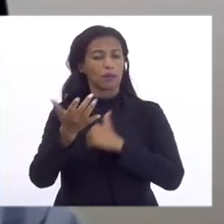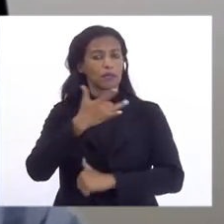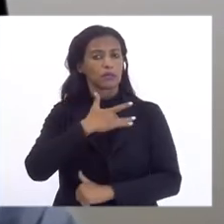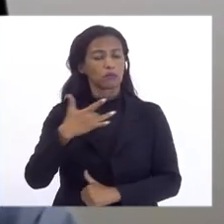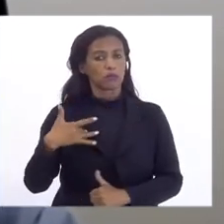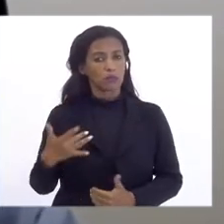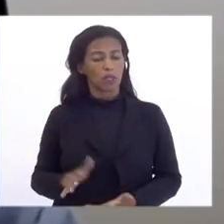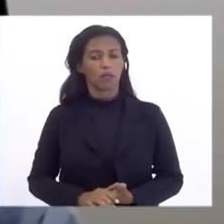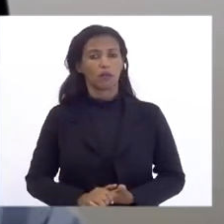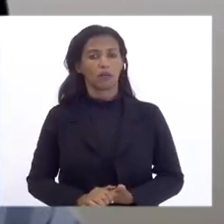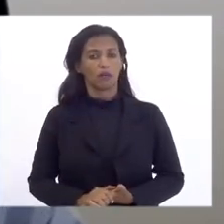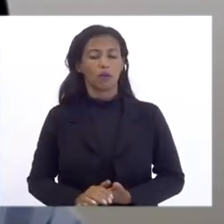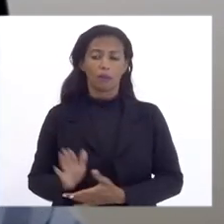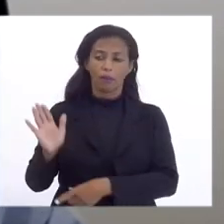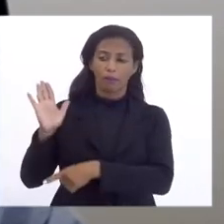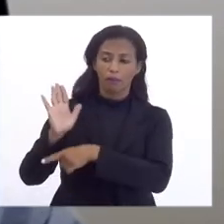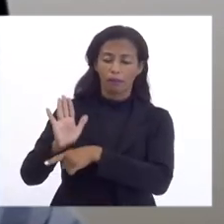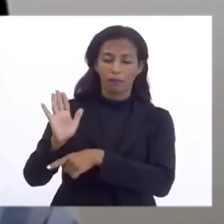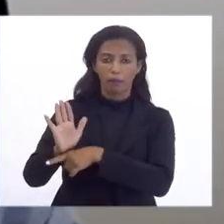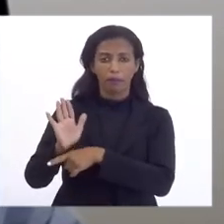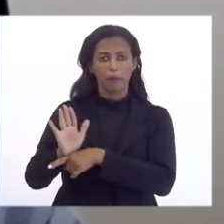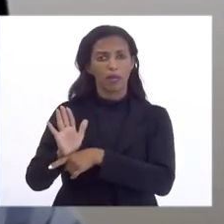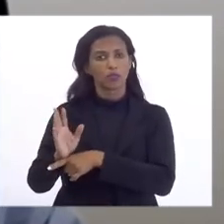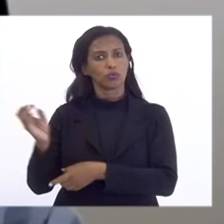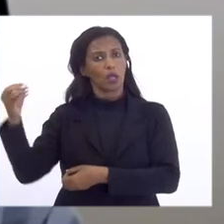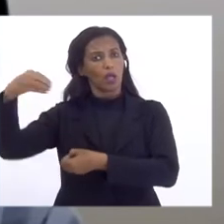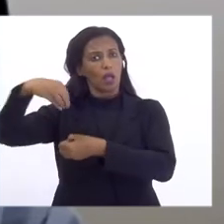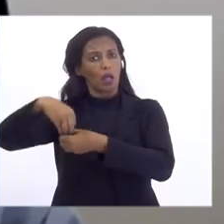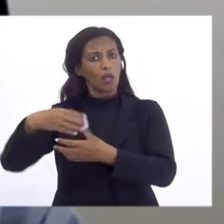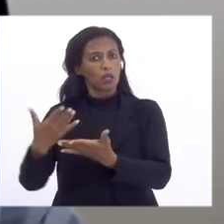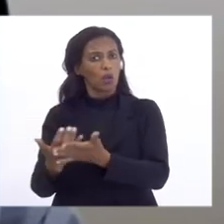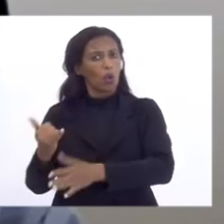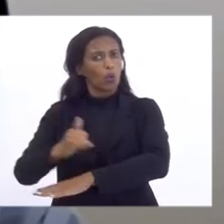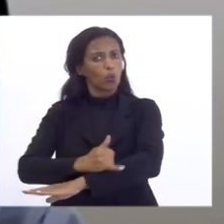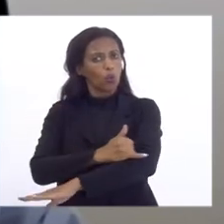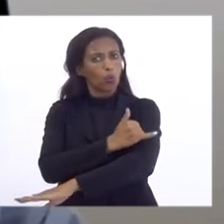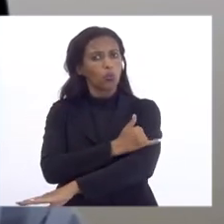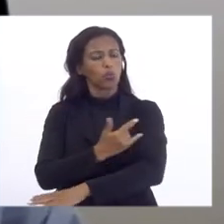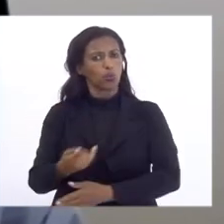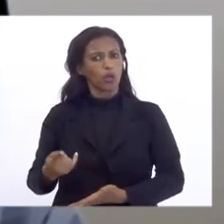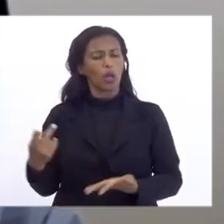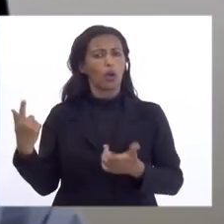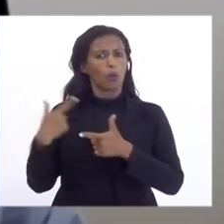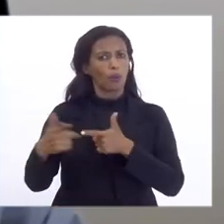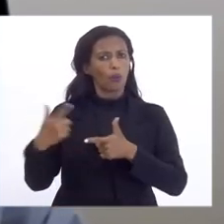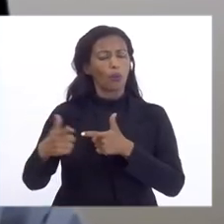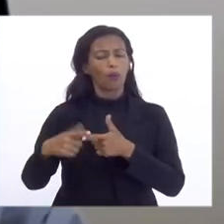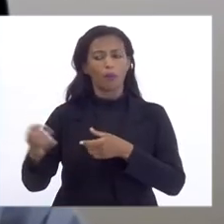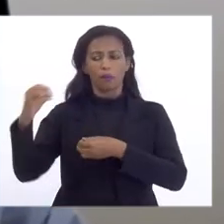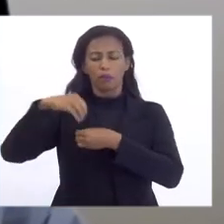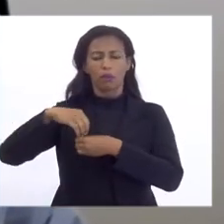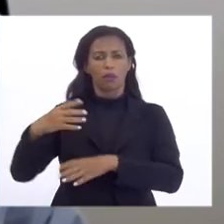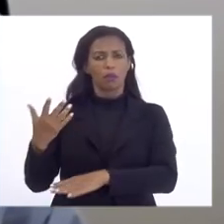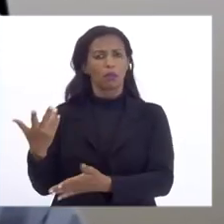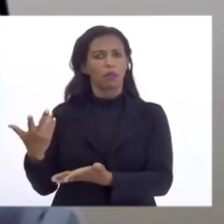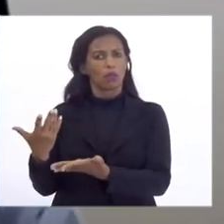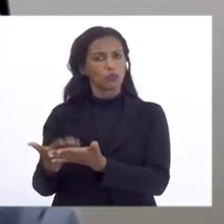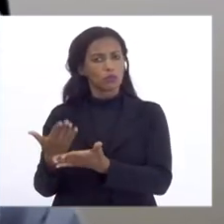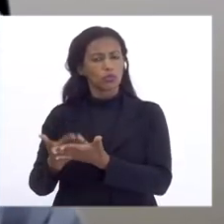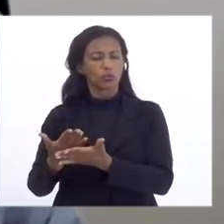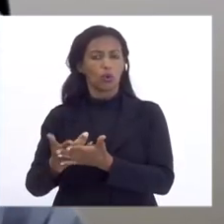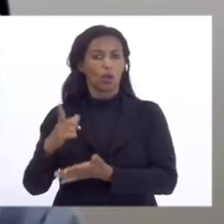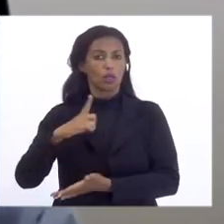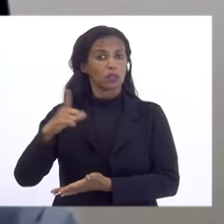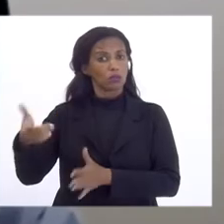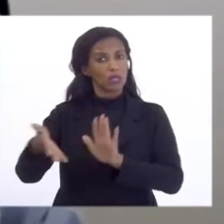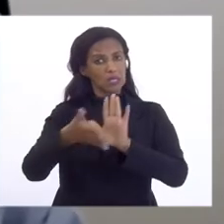saudável, né, para favorecer a abordagem do assunto na escola. Obesidade é um fenômeno nas redes escolares por aí afora. Então, ter